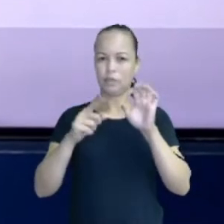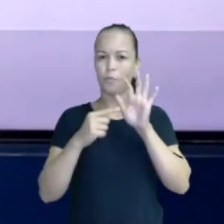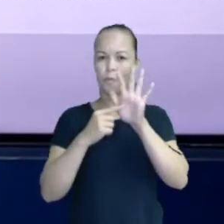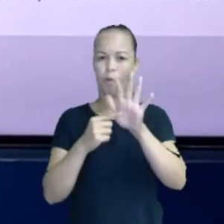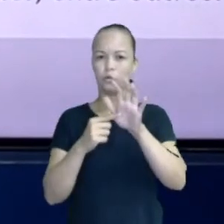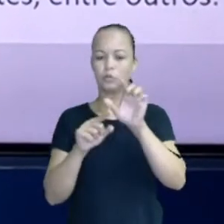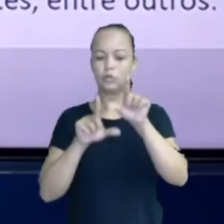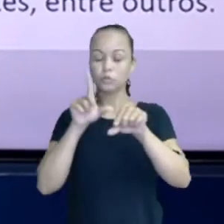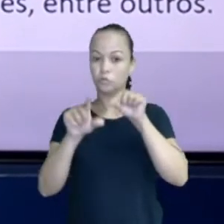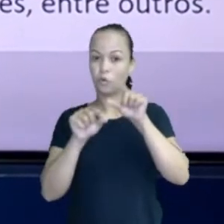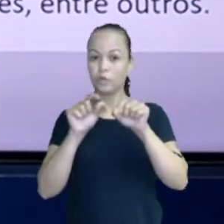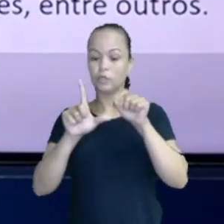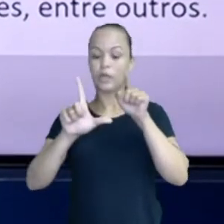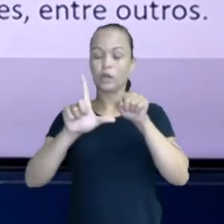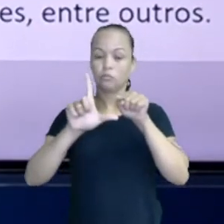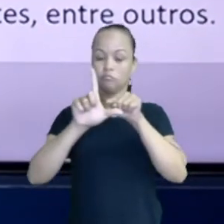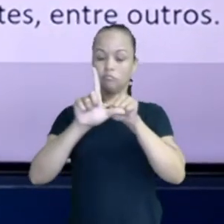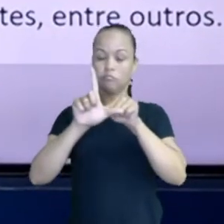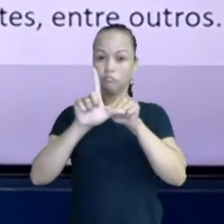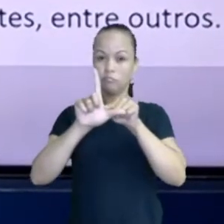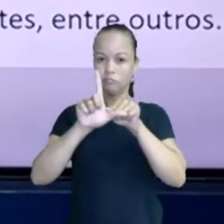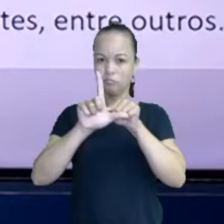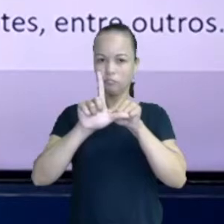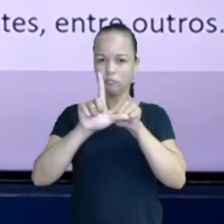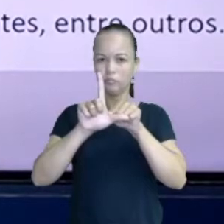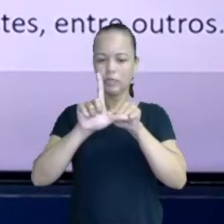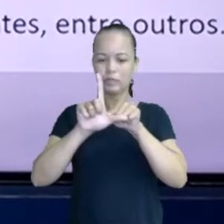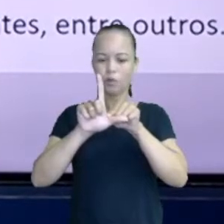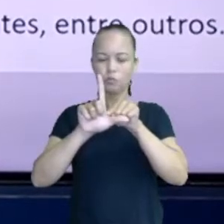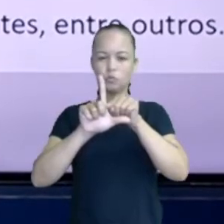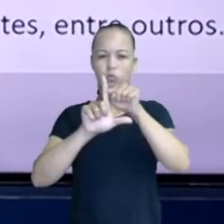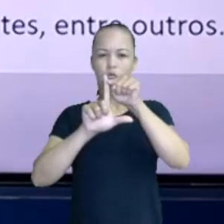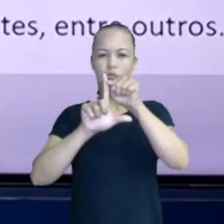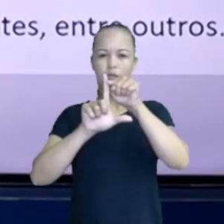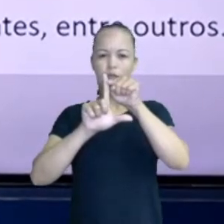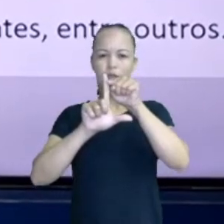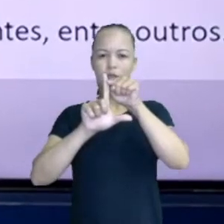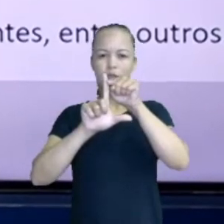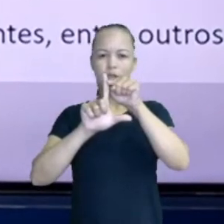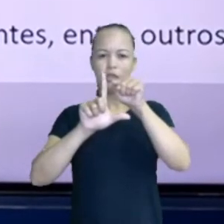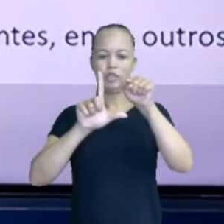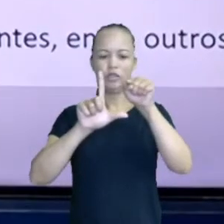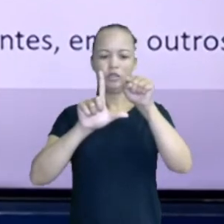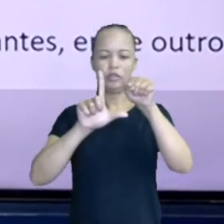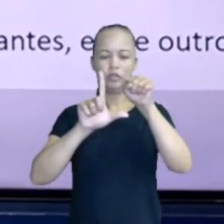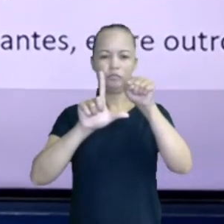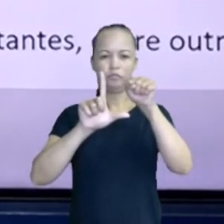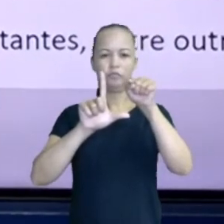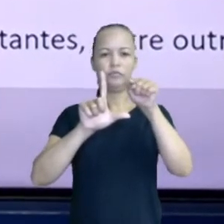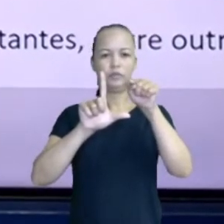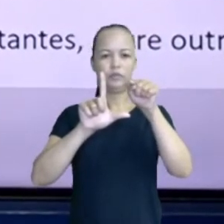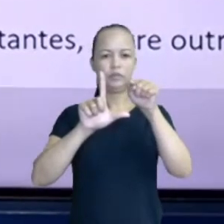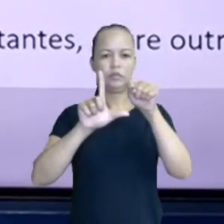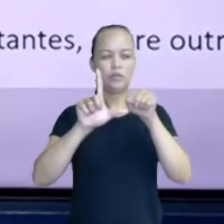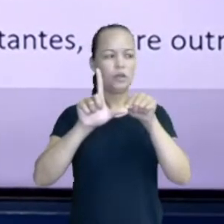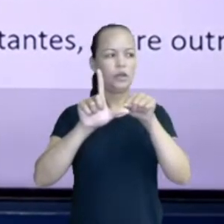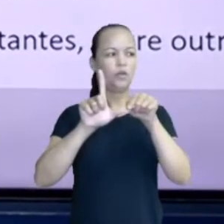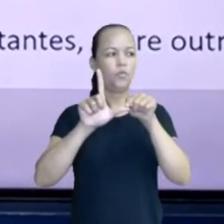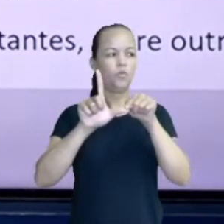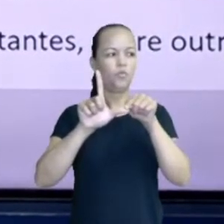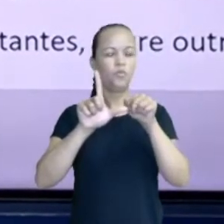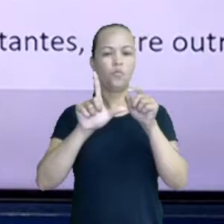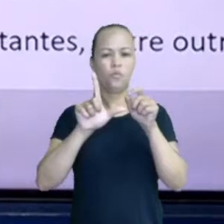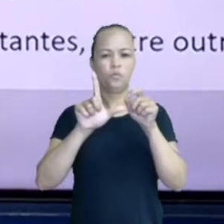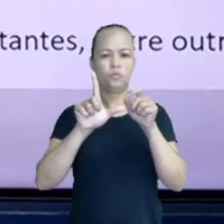estou escolhendo, eu quero esse ponto aqui. Eu subi a semi-reta e fui para este lado aqui. Olha o que eu formei, um